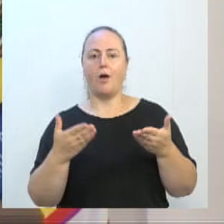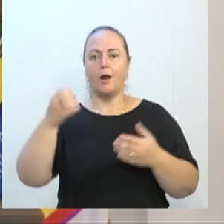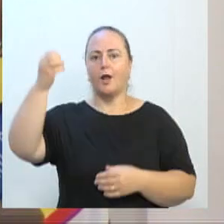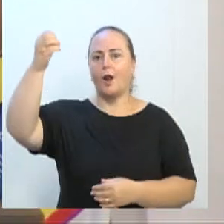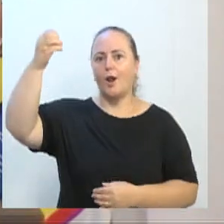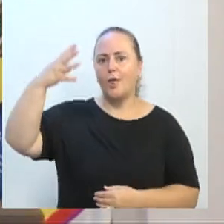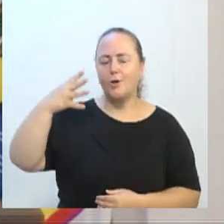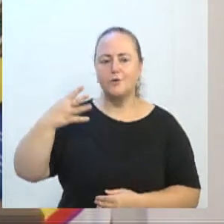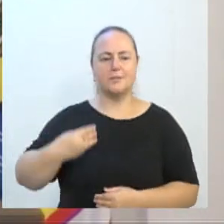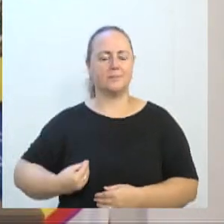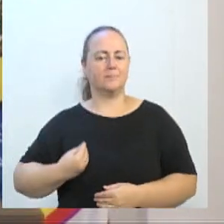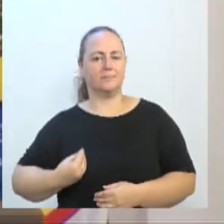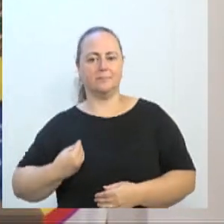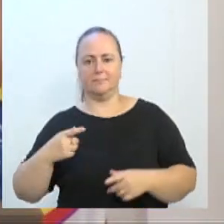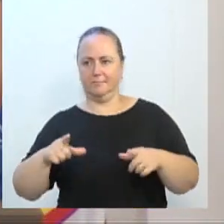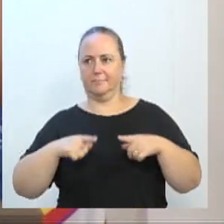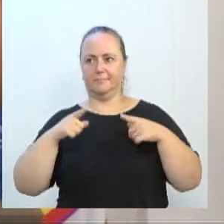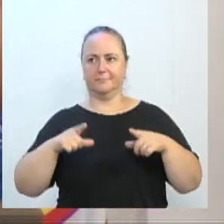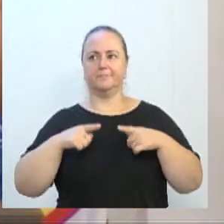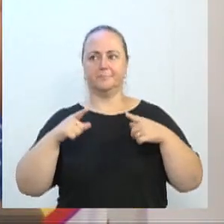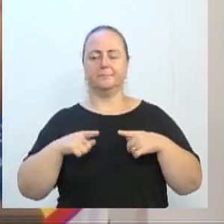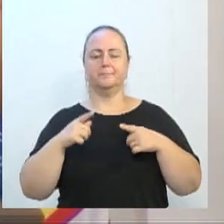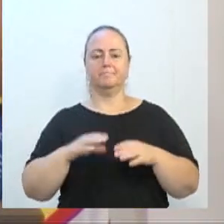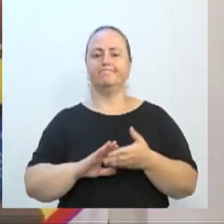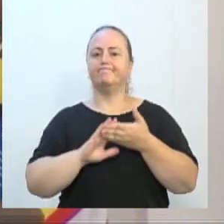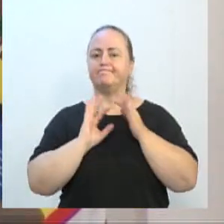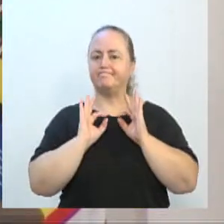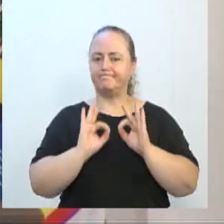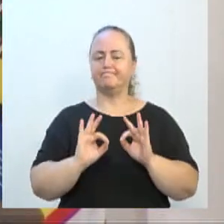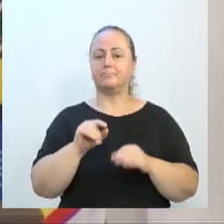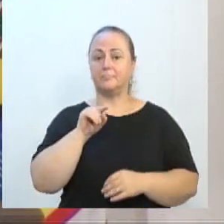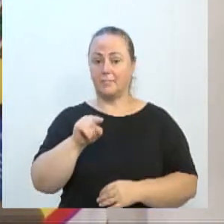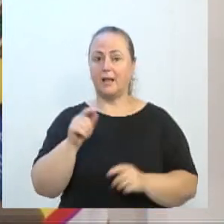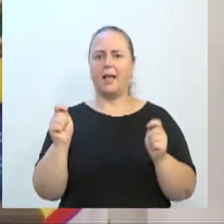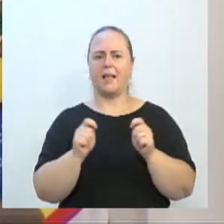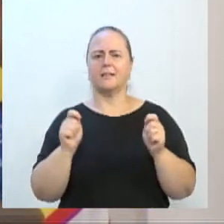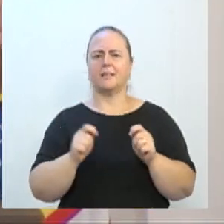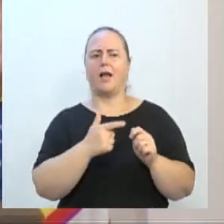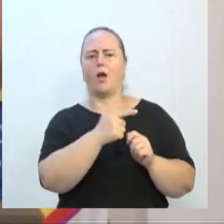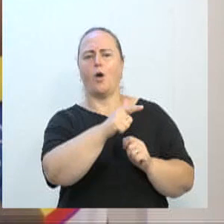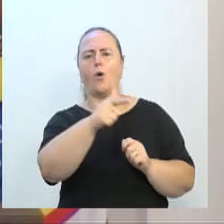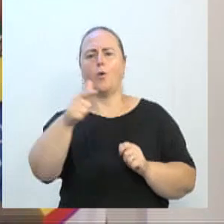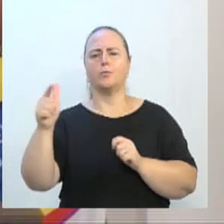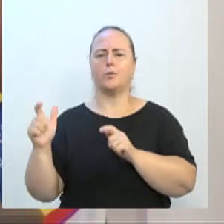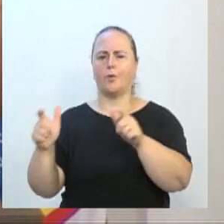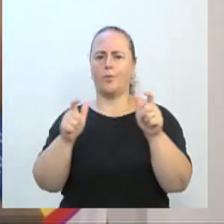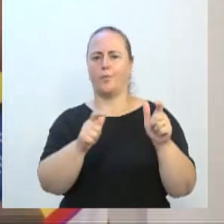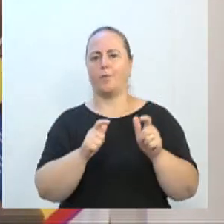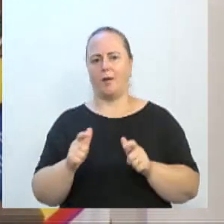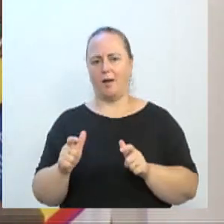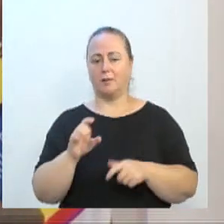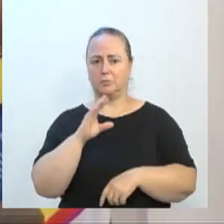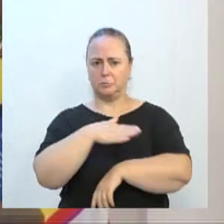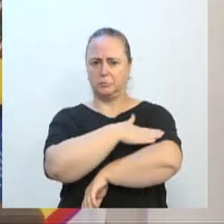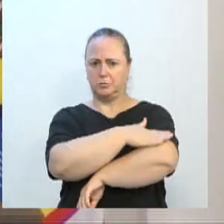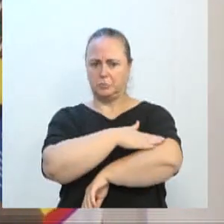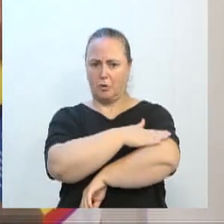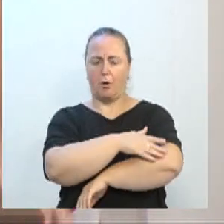tem vida, e eu tenho certeza que esse tipo de iniciativa pode ser expandida para inúmeras regiões da cidade, e não só praças,